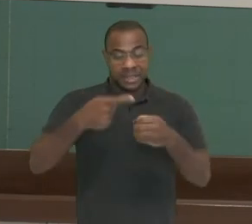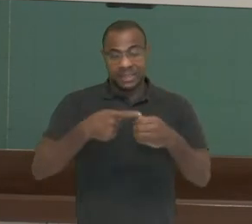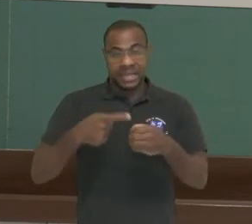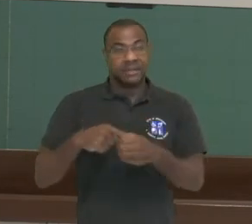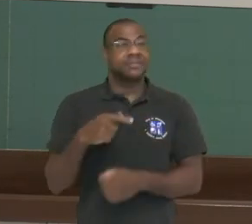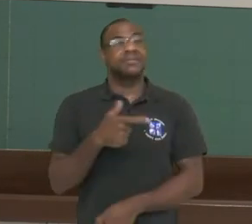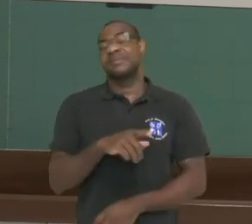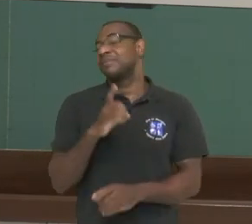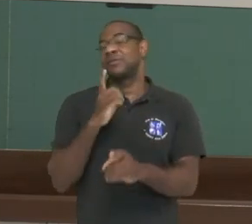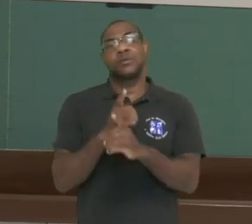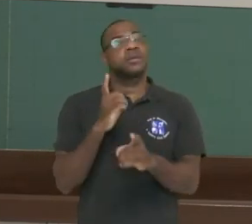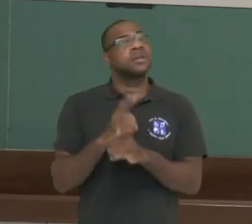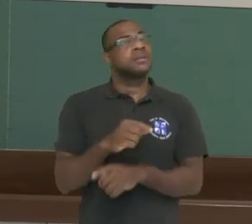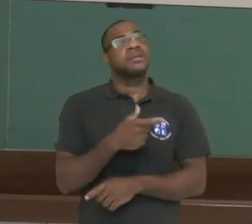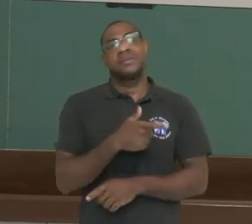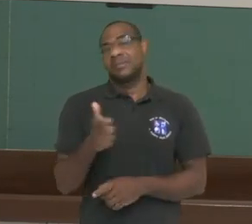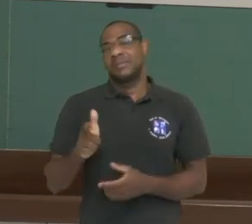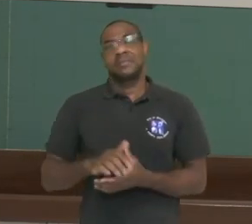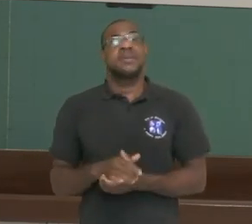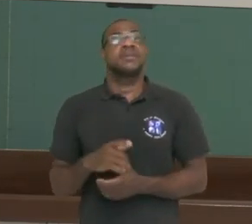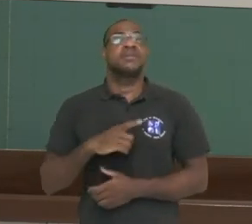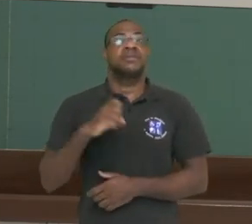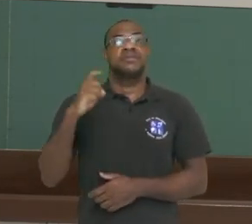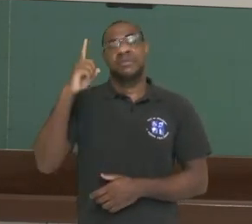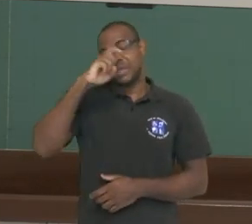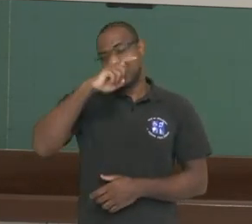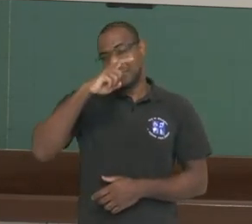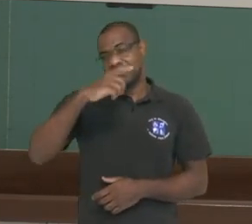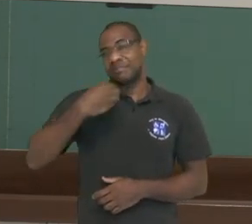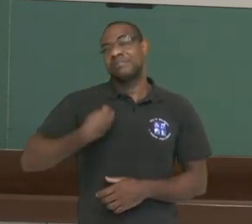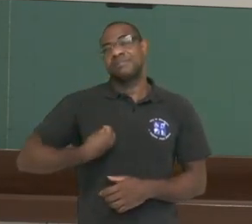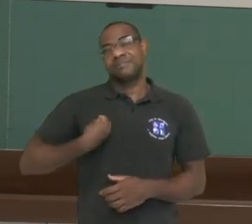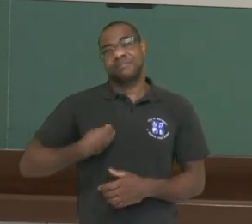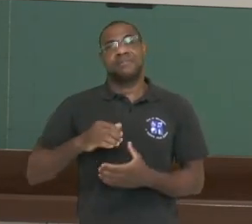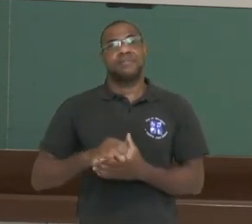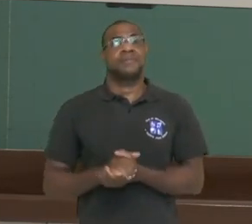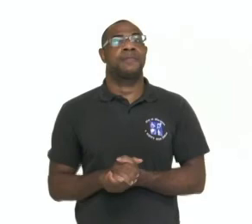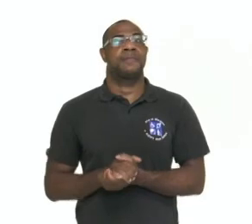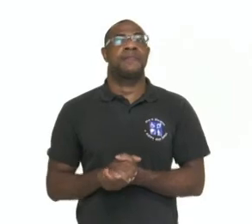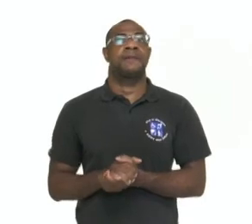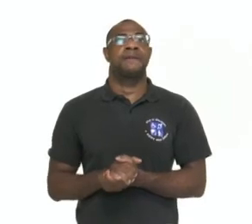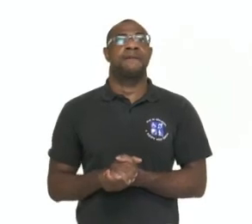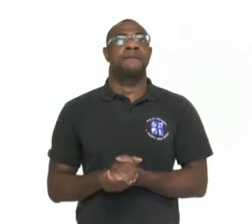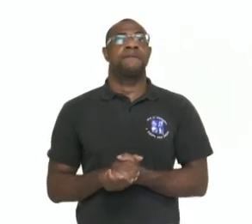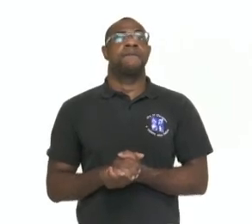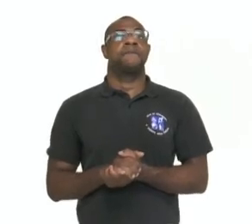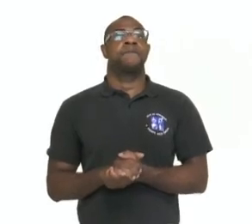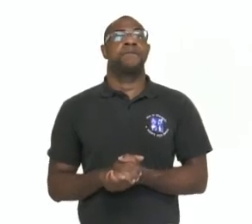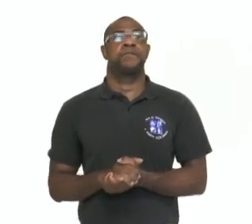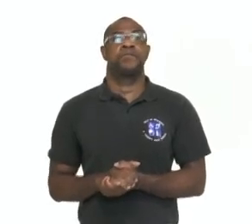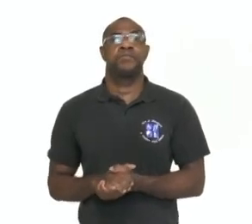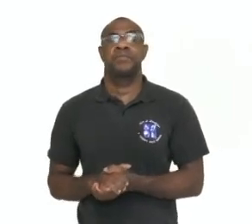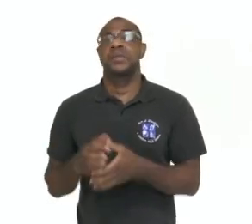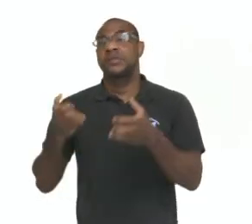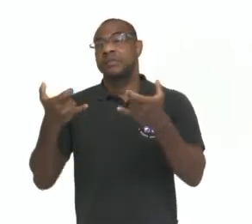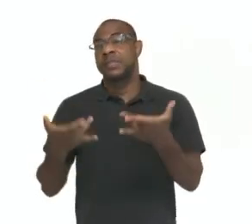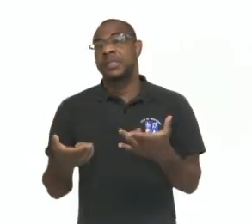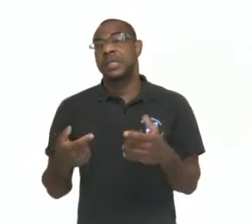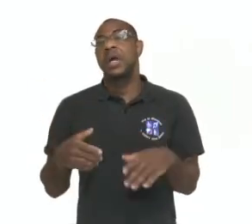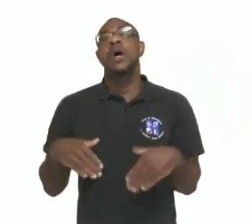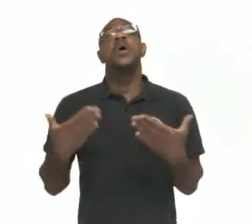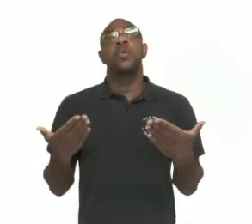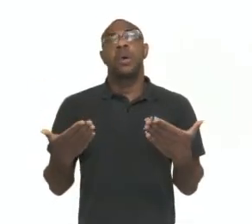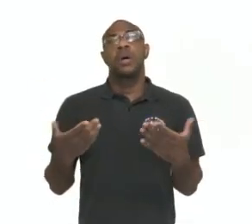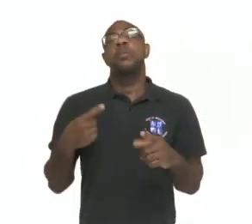habitantes passam a ter dificuldades para sobreviver. Vamos lá? Com vocês agora, galerinha do 6º ano. Explique quais foram